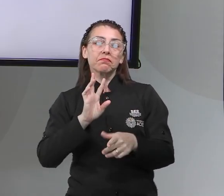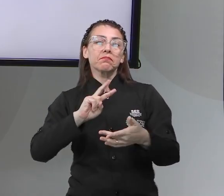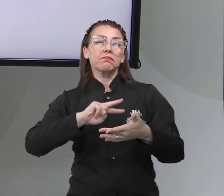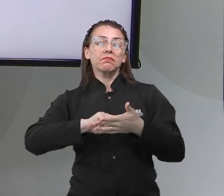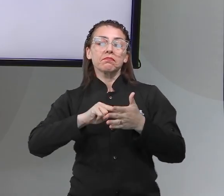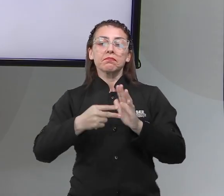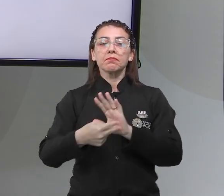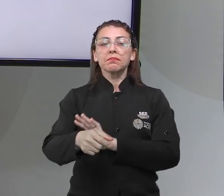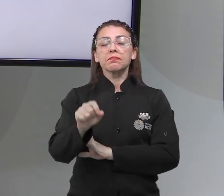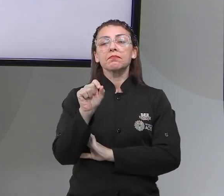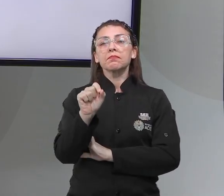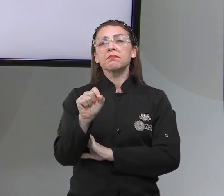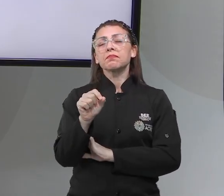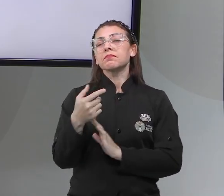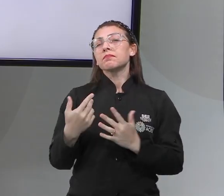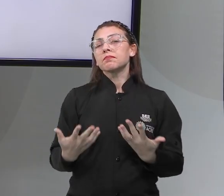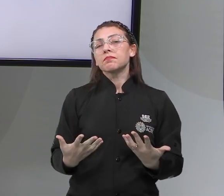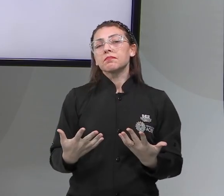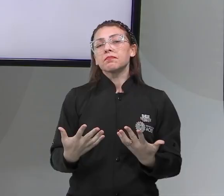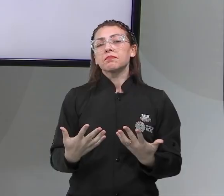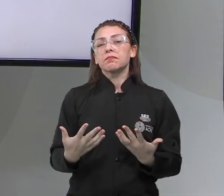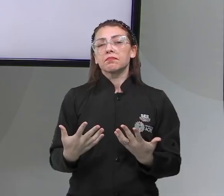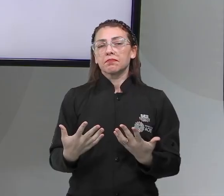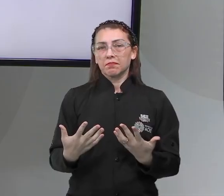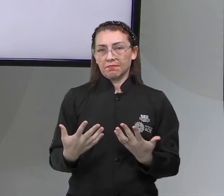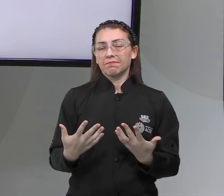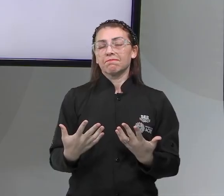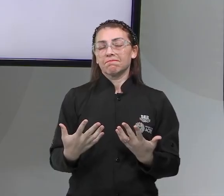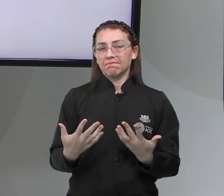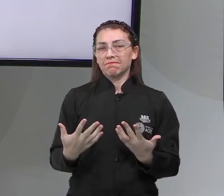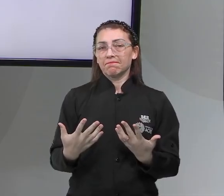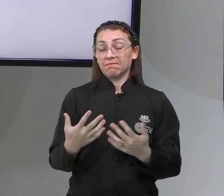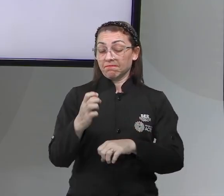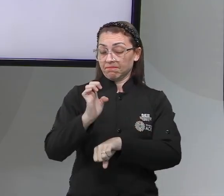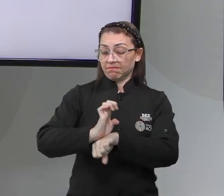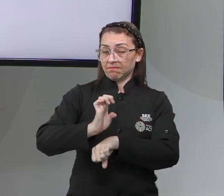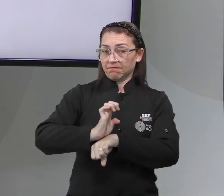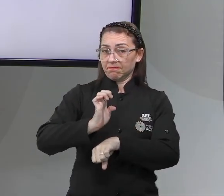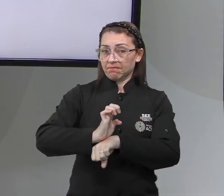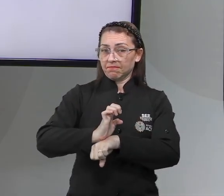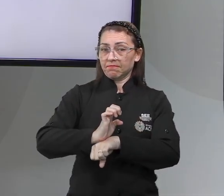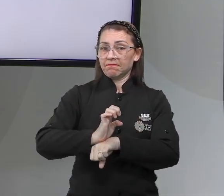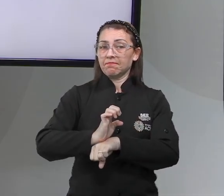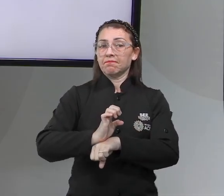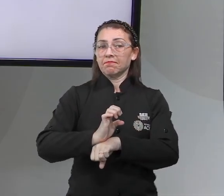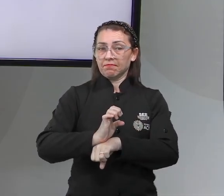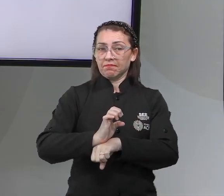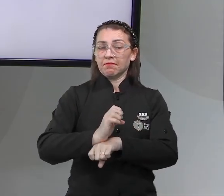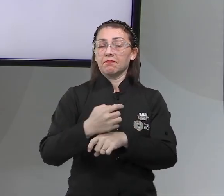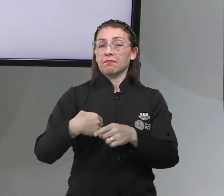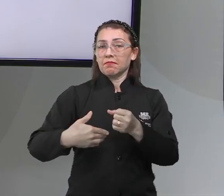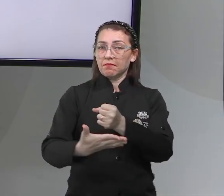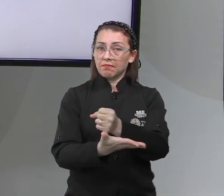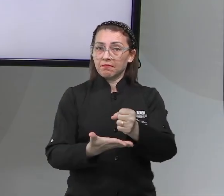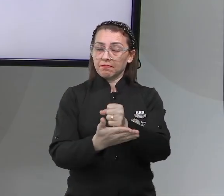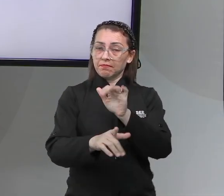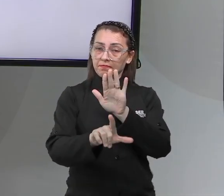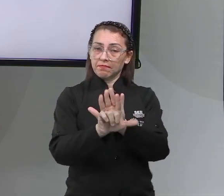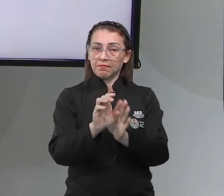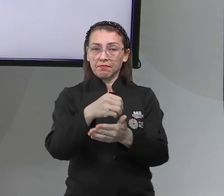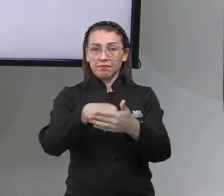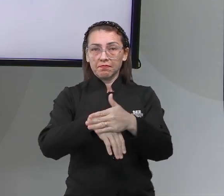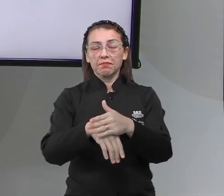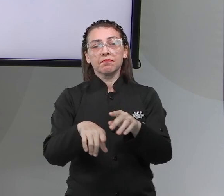correspondendo justamente a quê? Ao poder justamente do Estado. Só que ele é um poder baseado nas